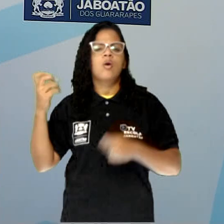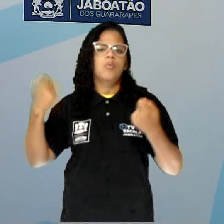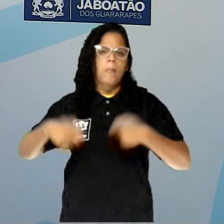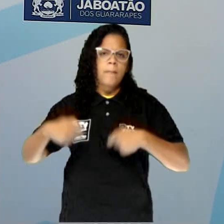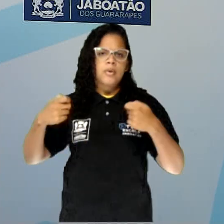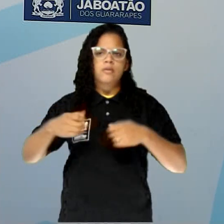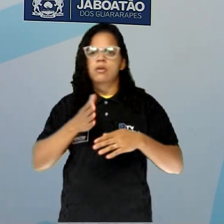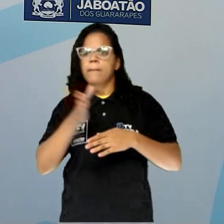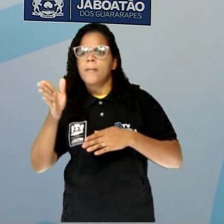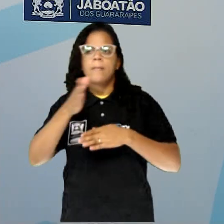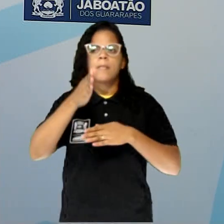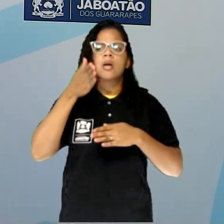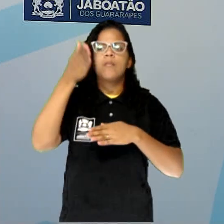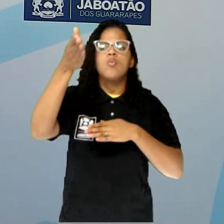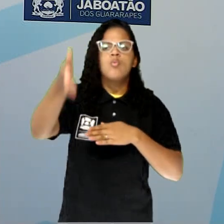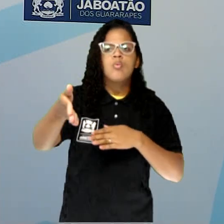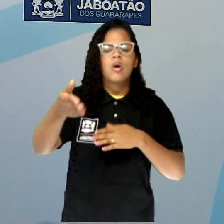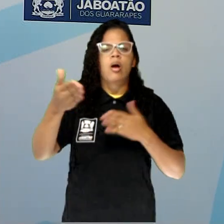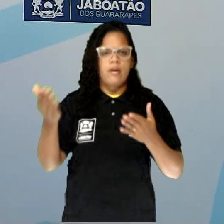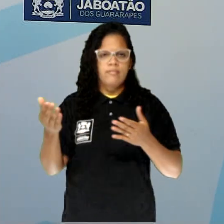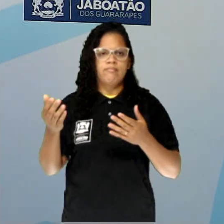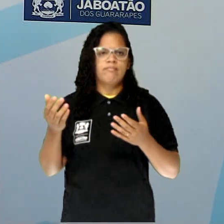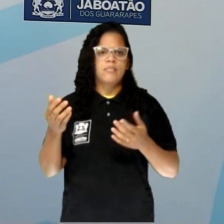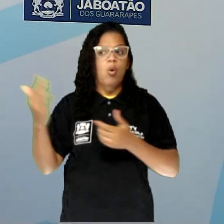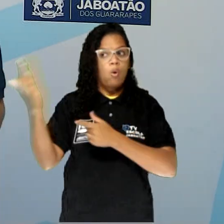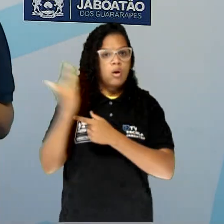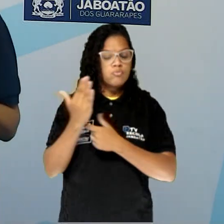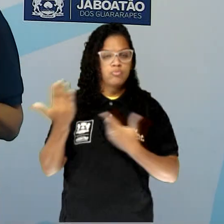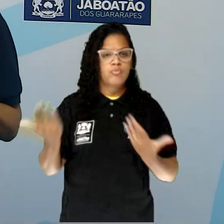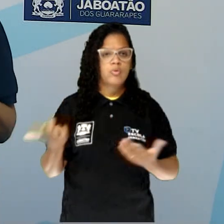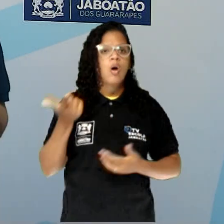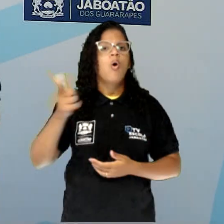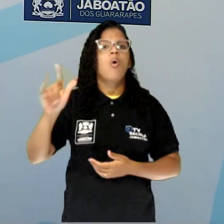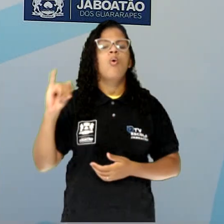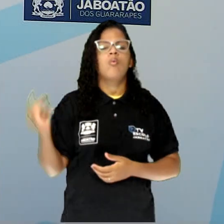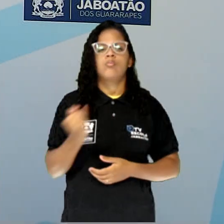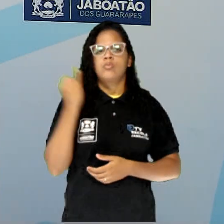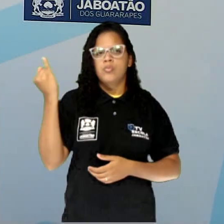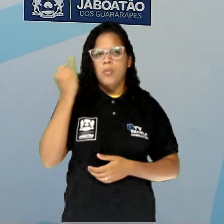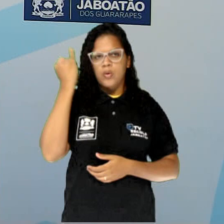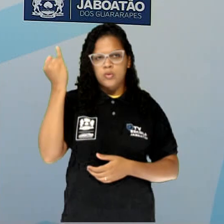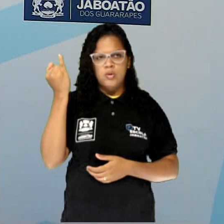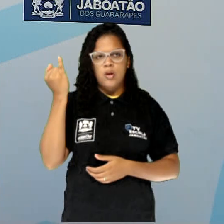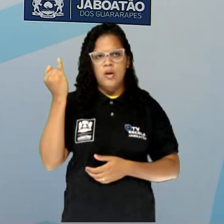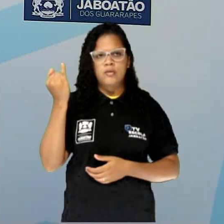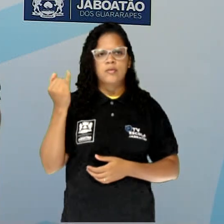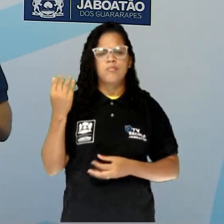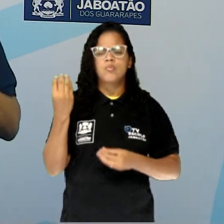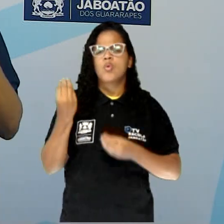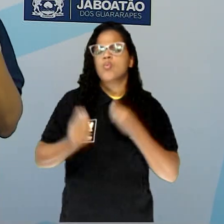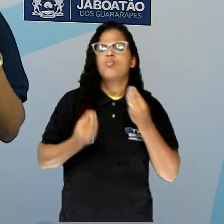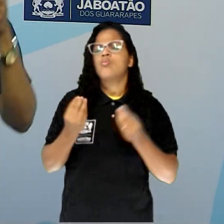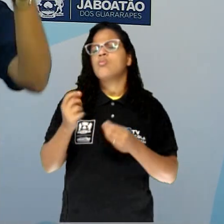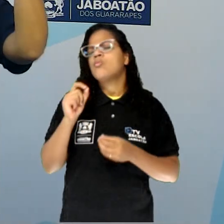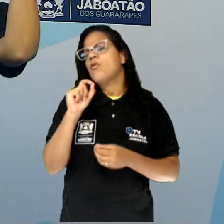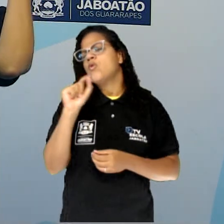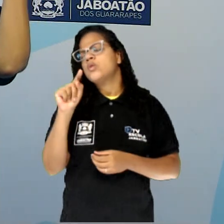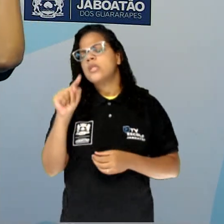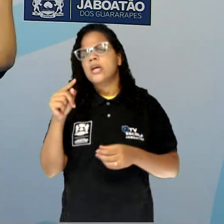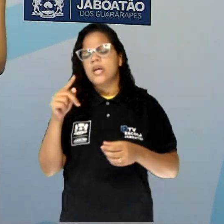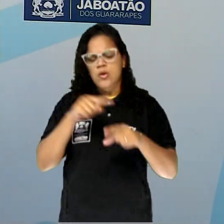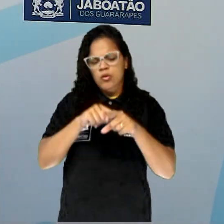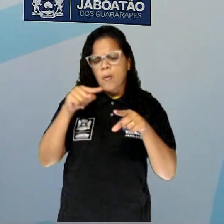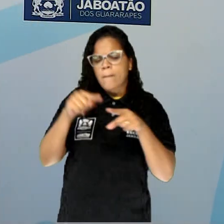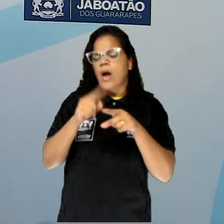algum lugar que a gente vá. Outra coisa importante, o que você encontra no seu bairro? A gente viu